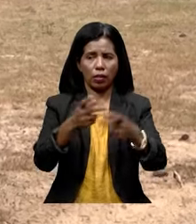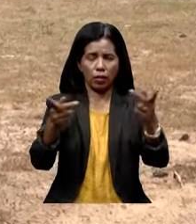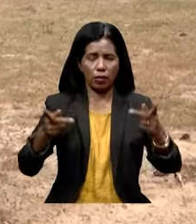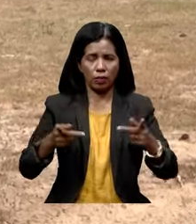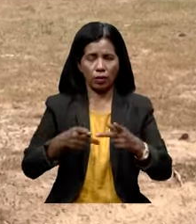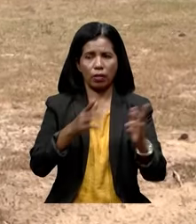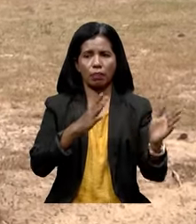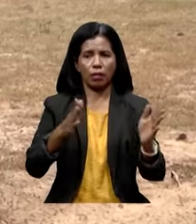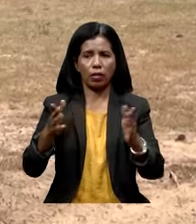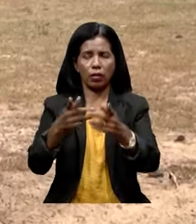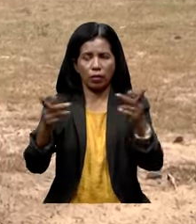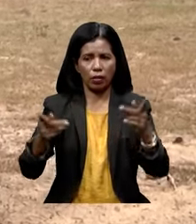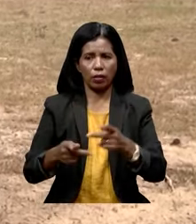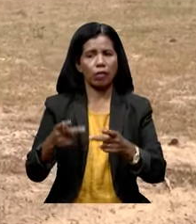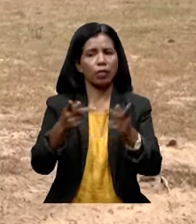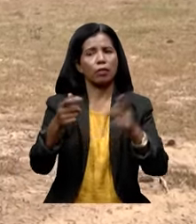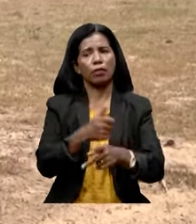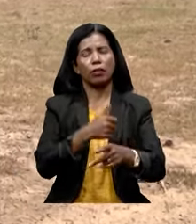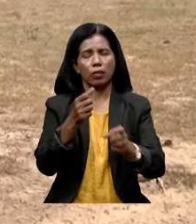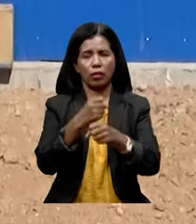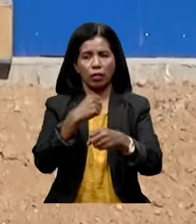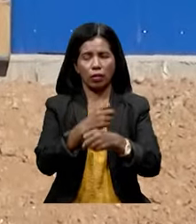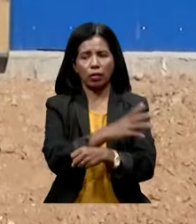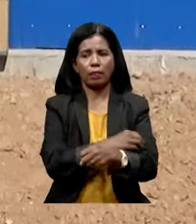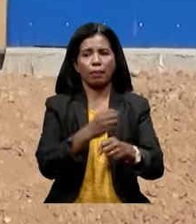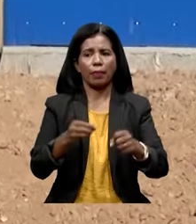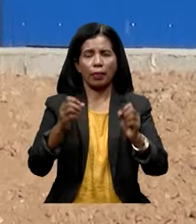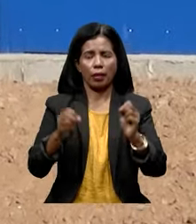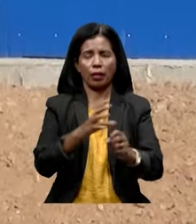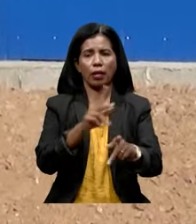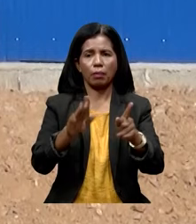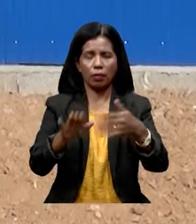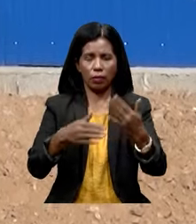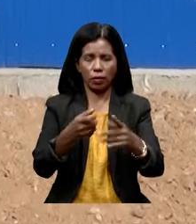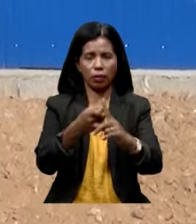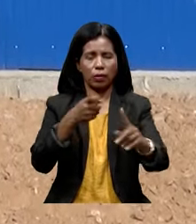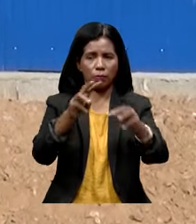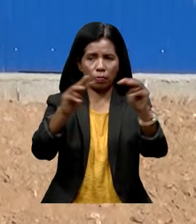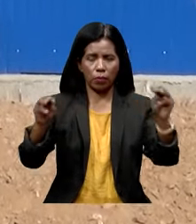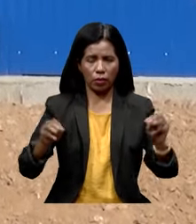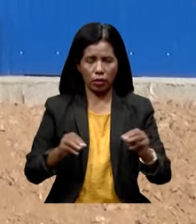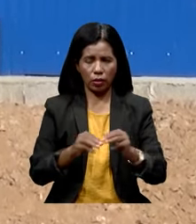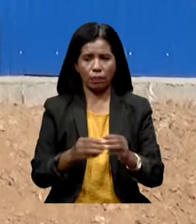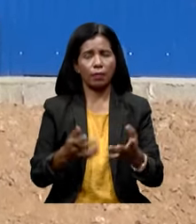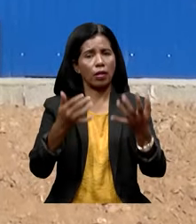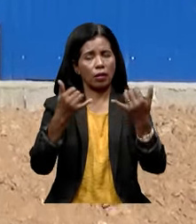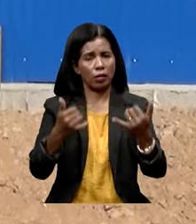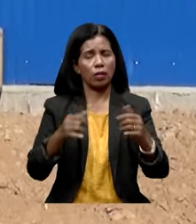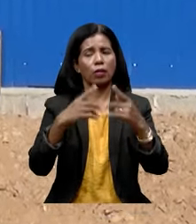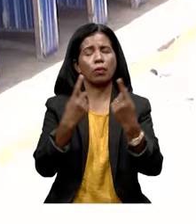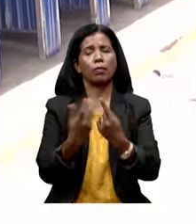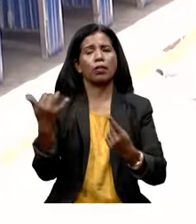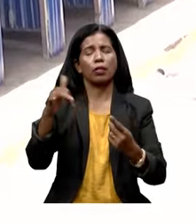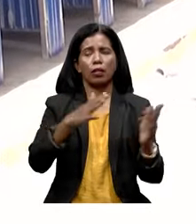no prepara facilidade e a Fatim concentração, peregrino Siranebe Maihusi, município. Dadang ne companhia